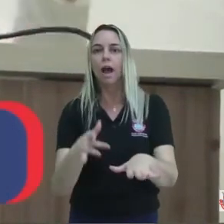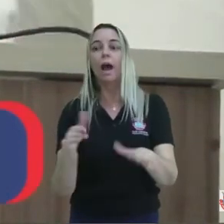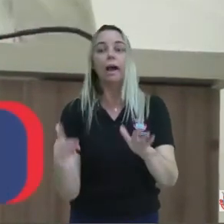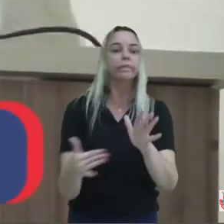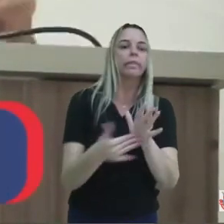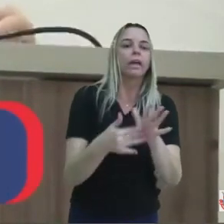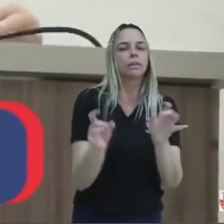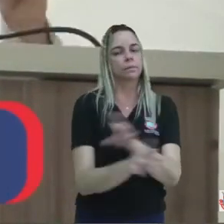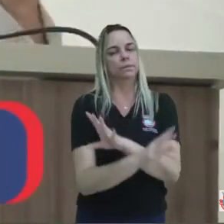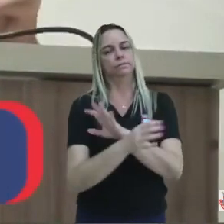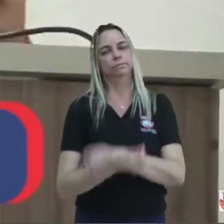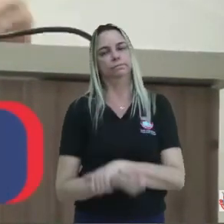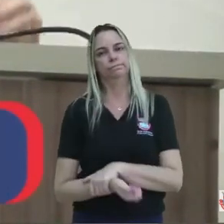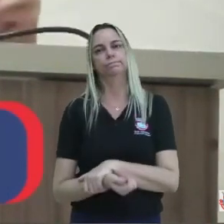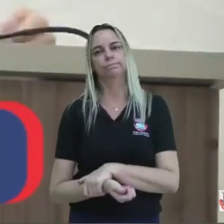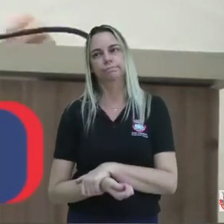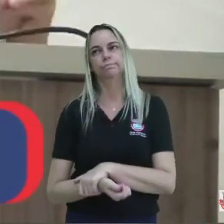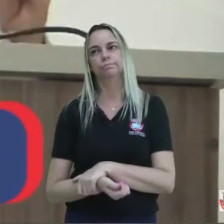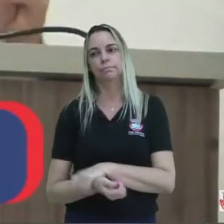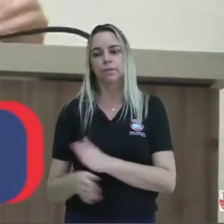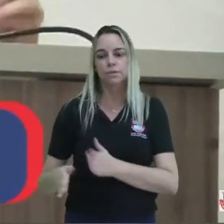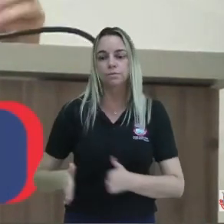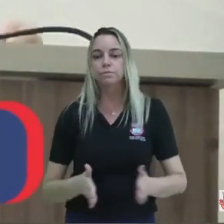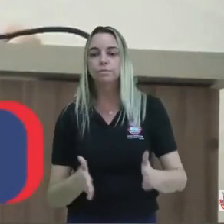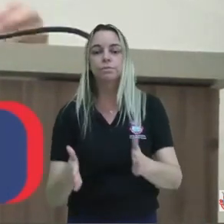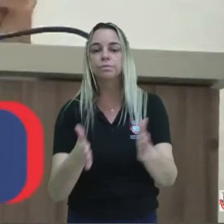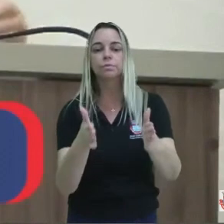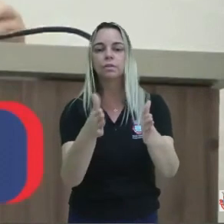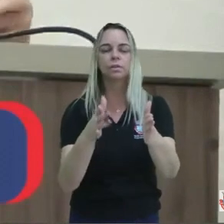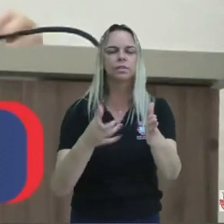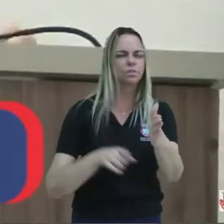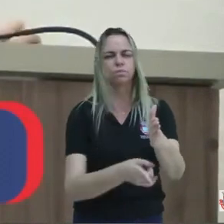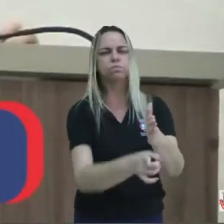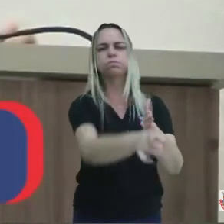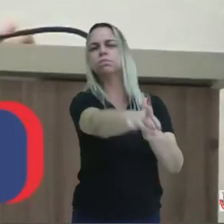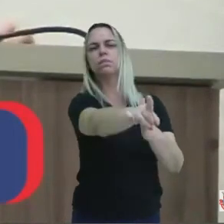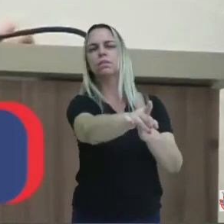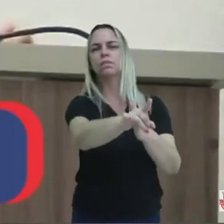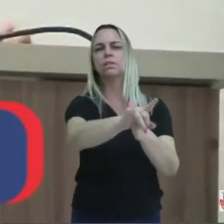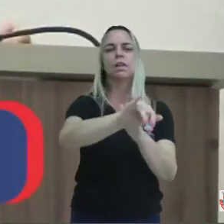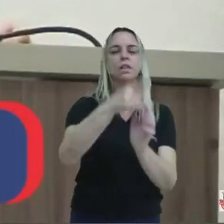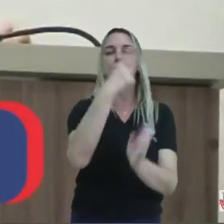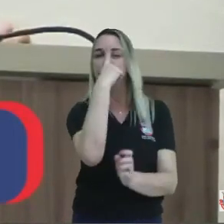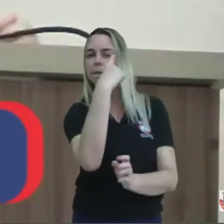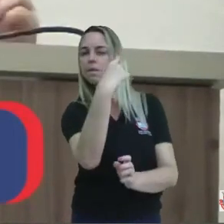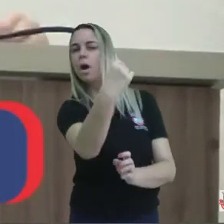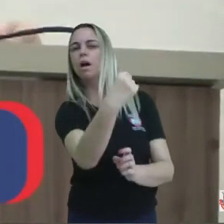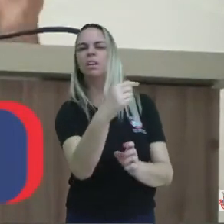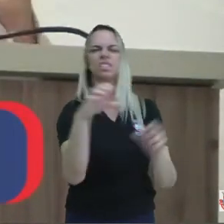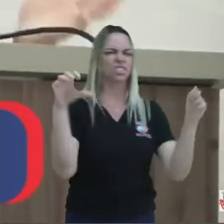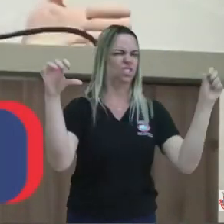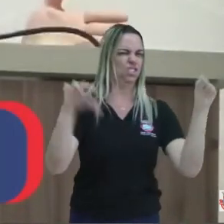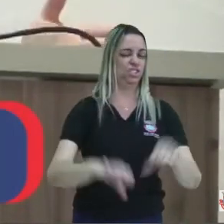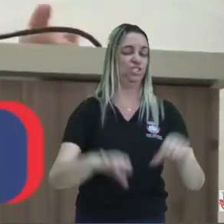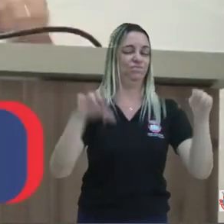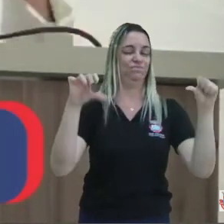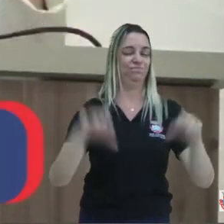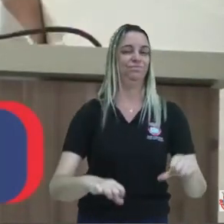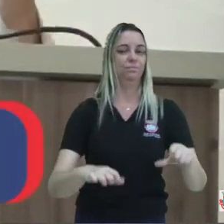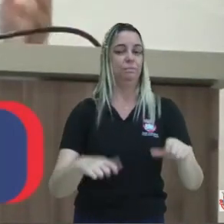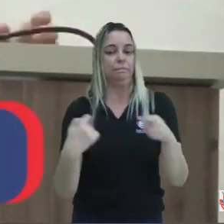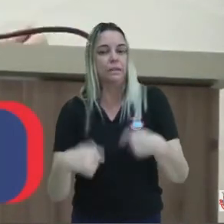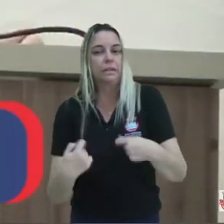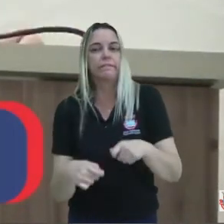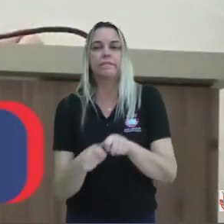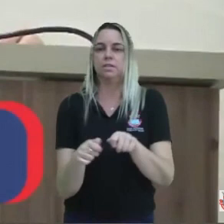enfim, vai ser feita toda. E só vai sair de lá quando terminar, porque carrinho, secretário, conversou comigo e eu já tinha